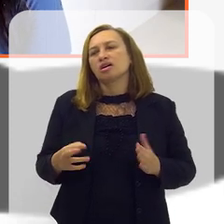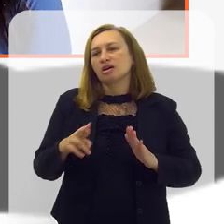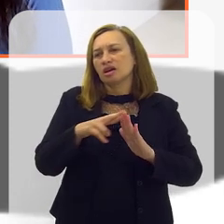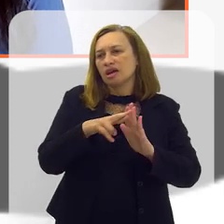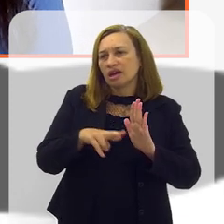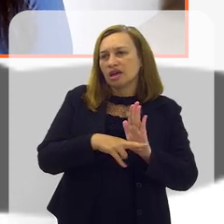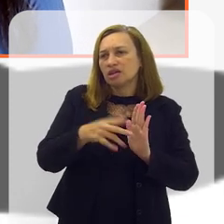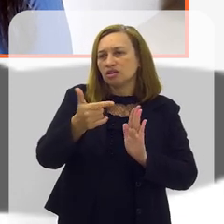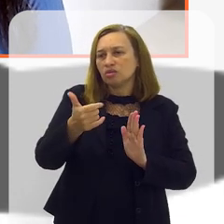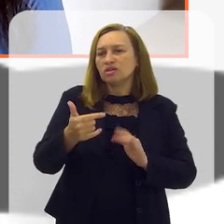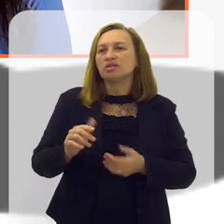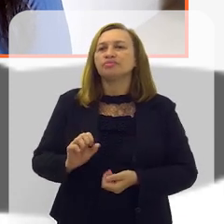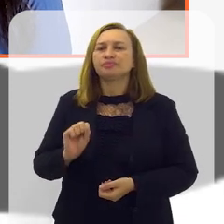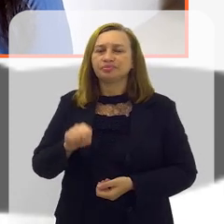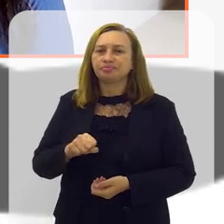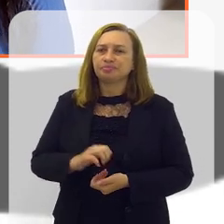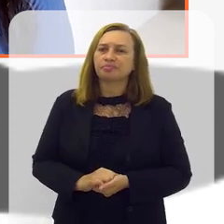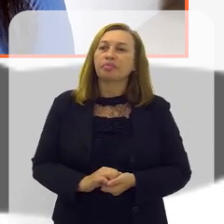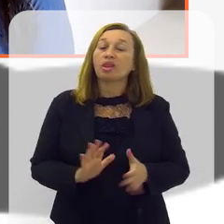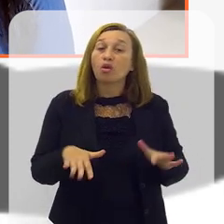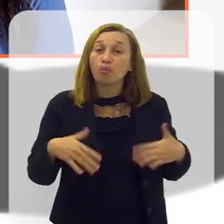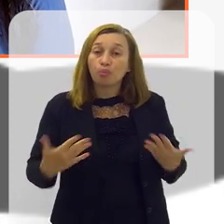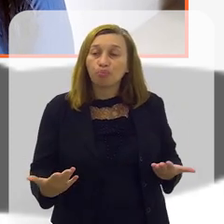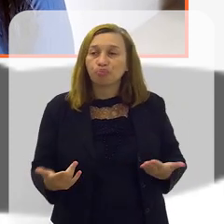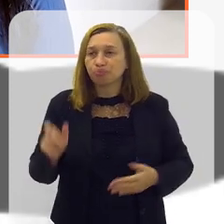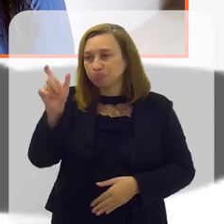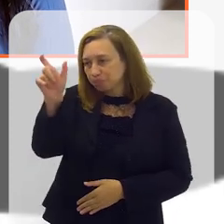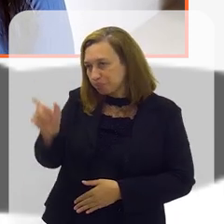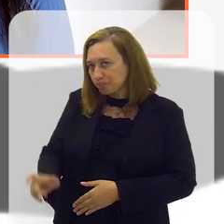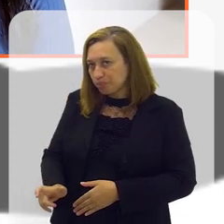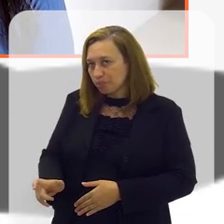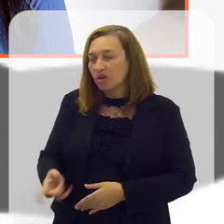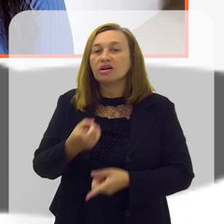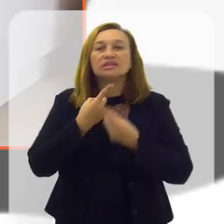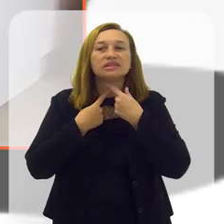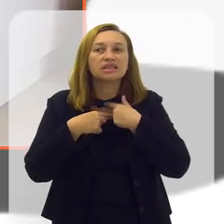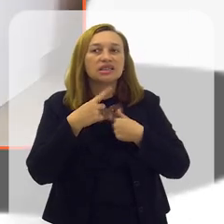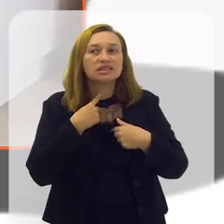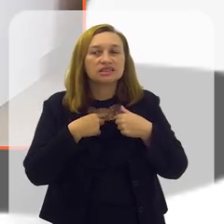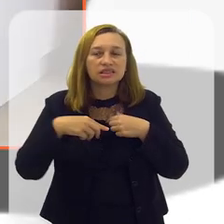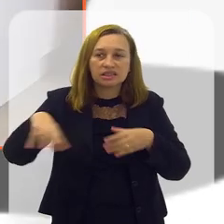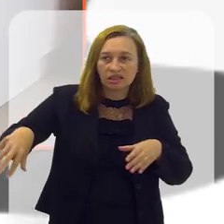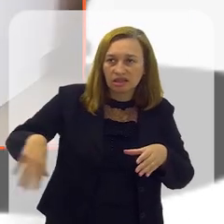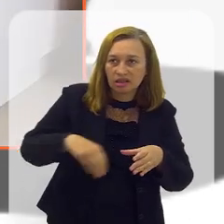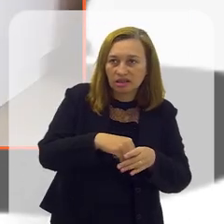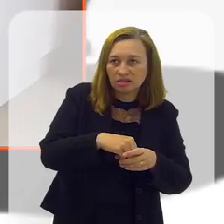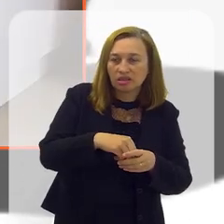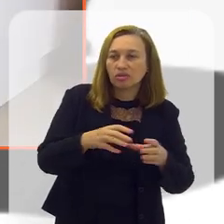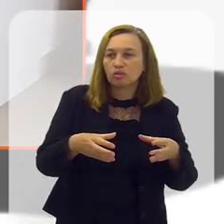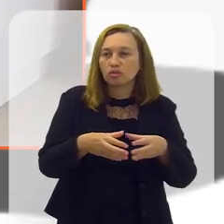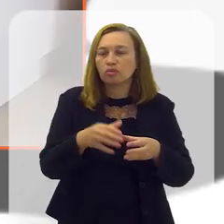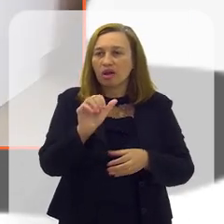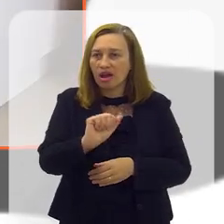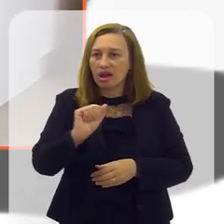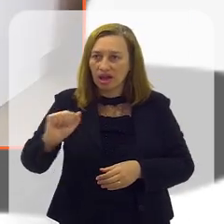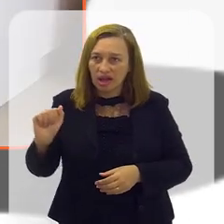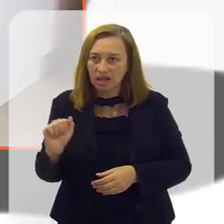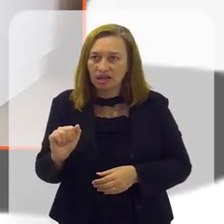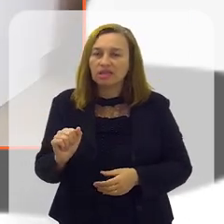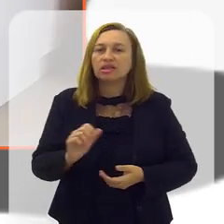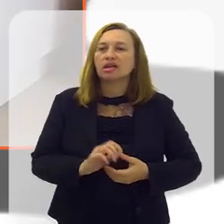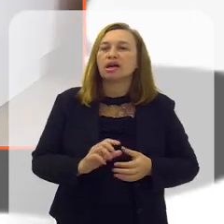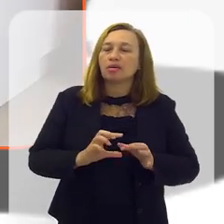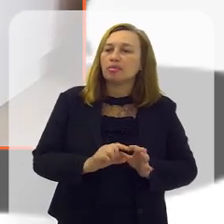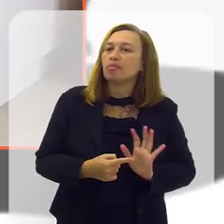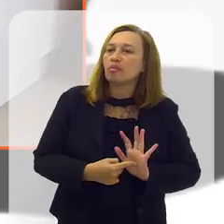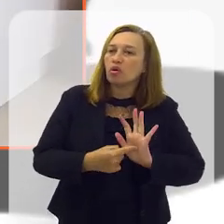Na verdade, é sugerido que quando uma pessoa deseja ingressar em Alcoólicos Anônimos, ela